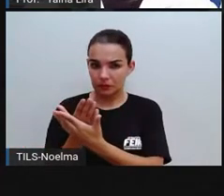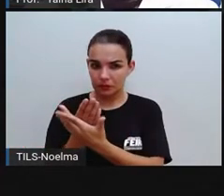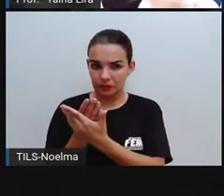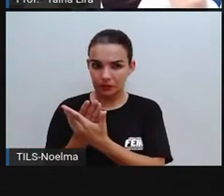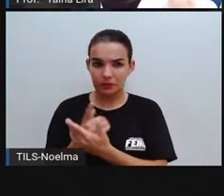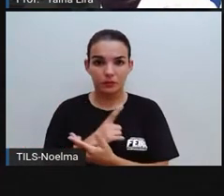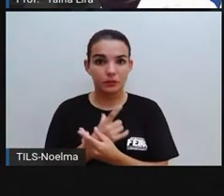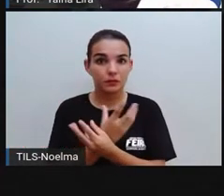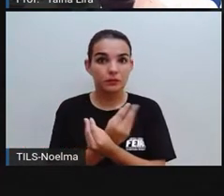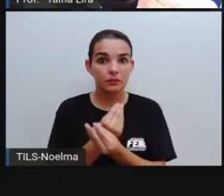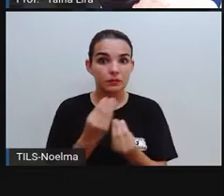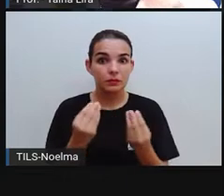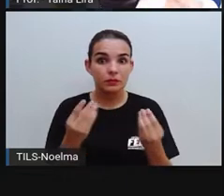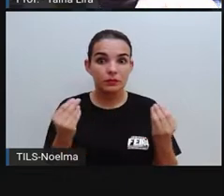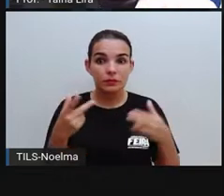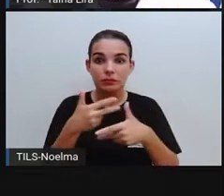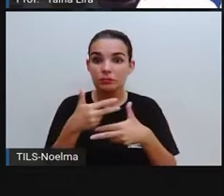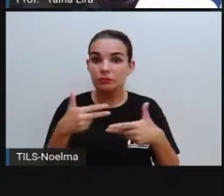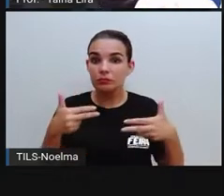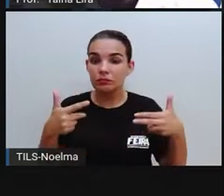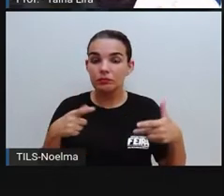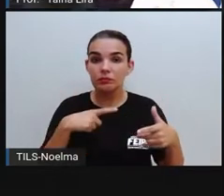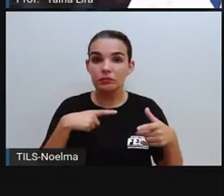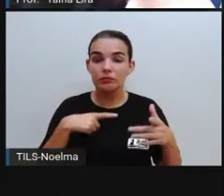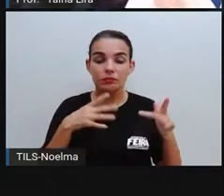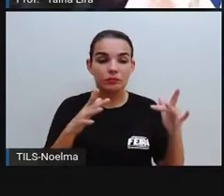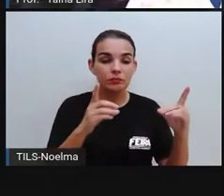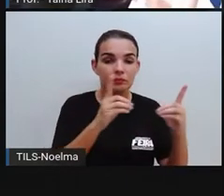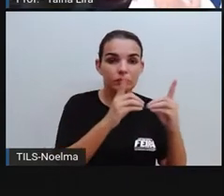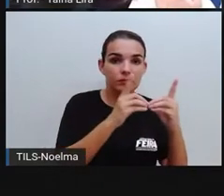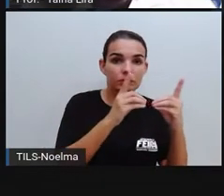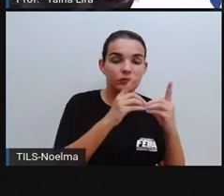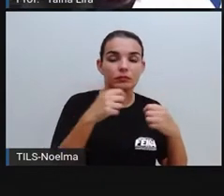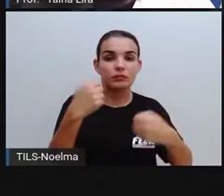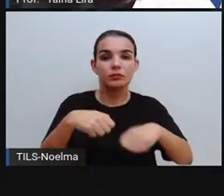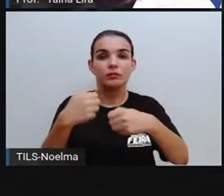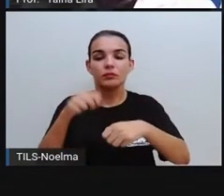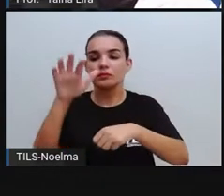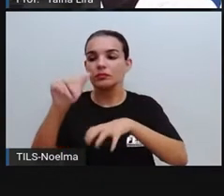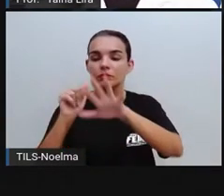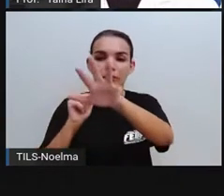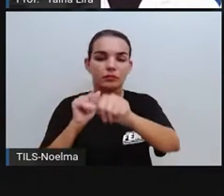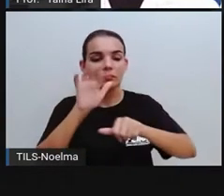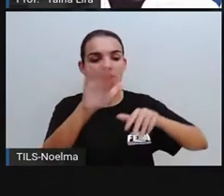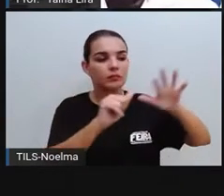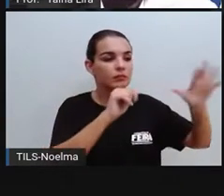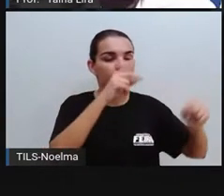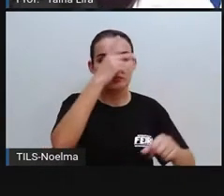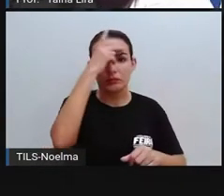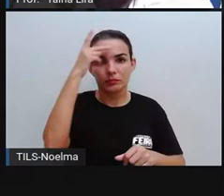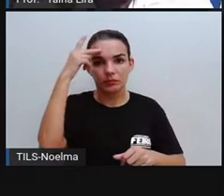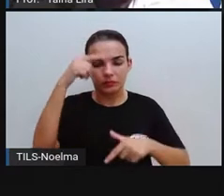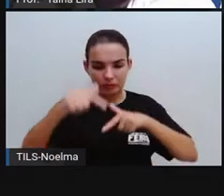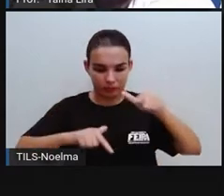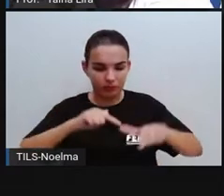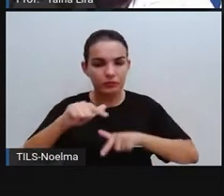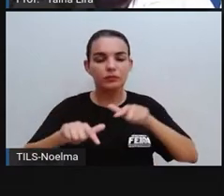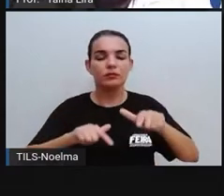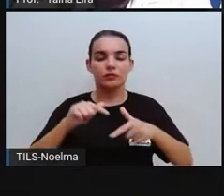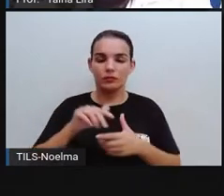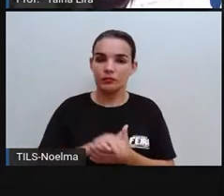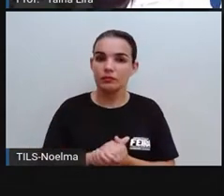tinha tanta demanda de atendimento que precisou contratar ali mais algumas pessoas, né?